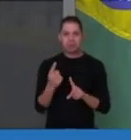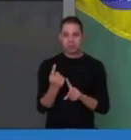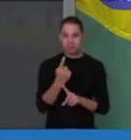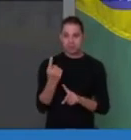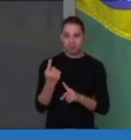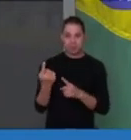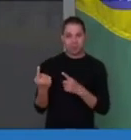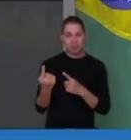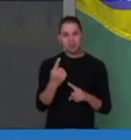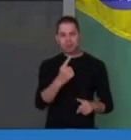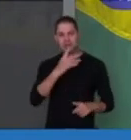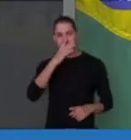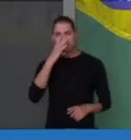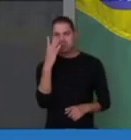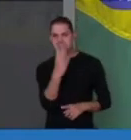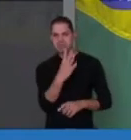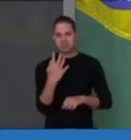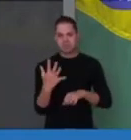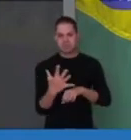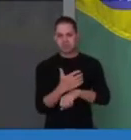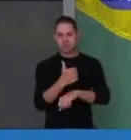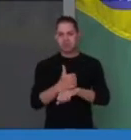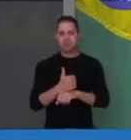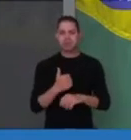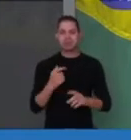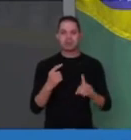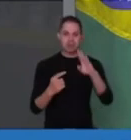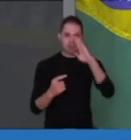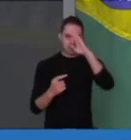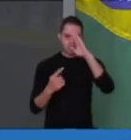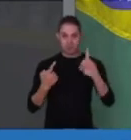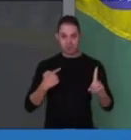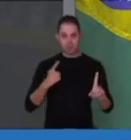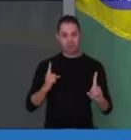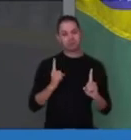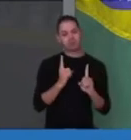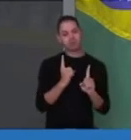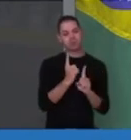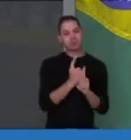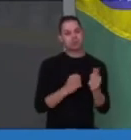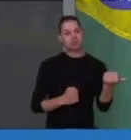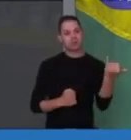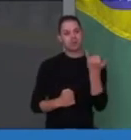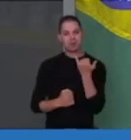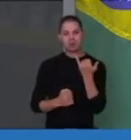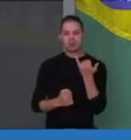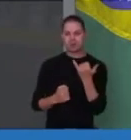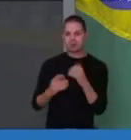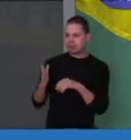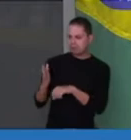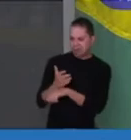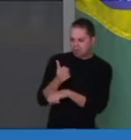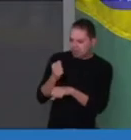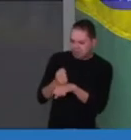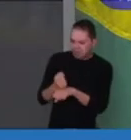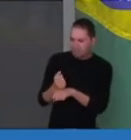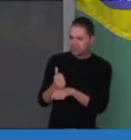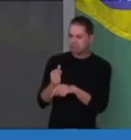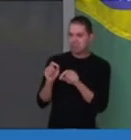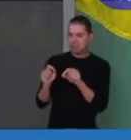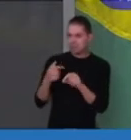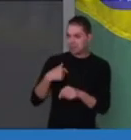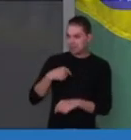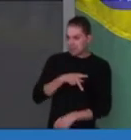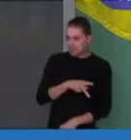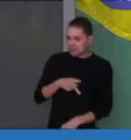dar um golpe. Eu me lembro que certa feita encontrei com ele, ele falou o seguinte: eu vou dar golpe para quê? Eu tô na presidência da República.